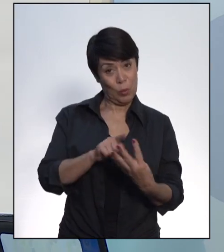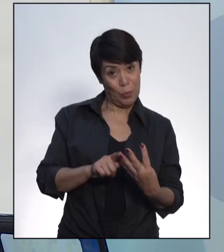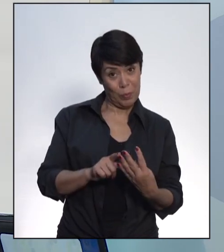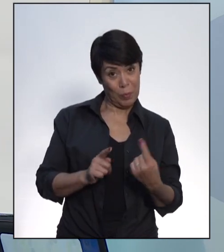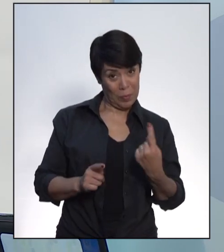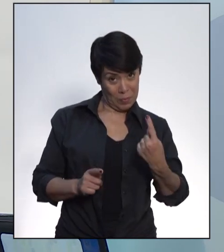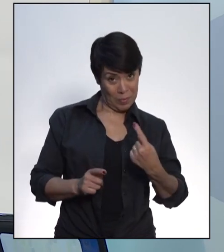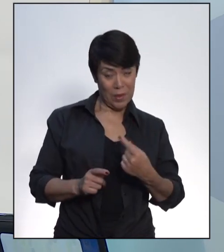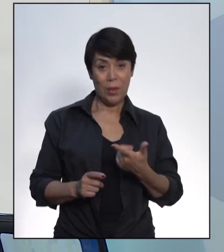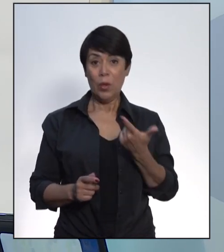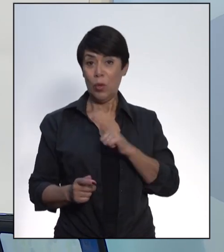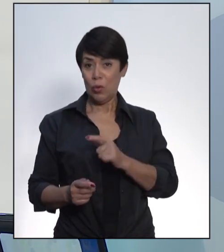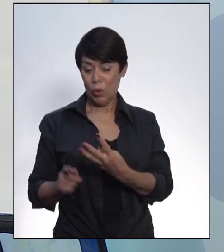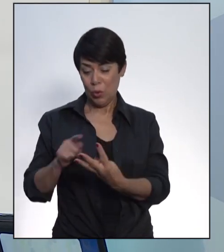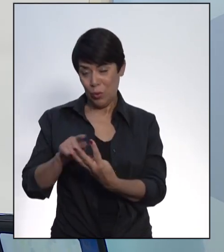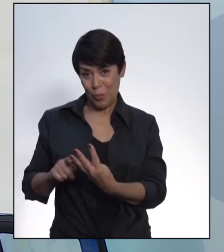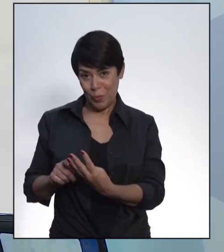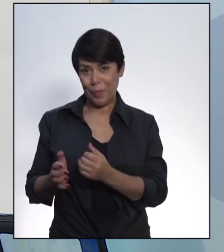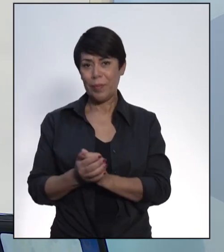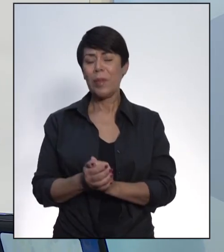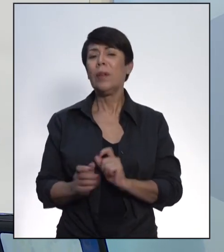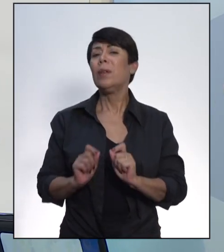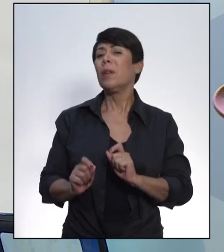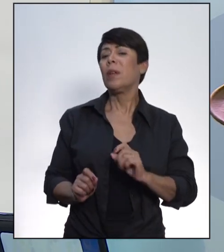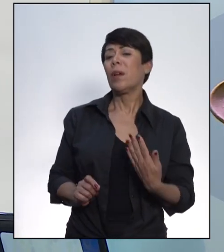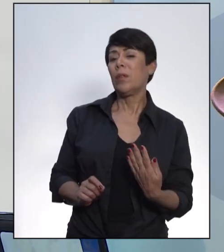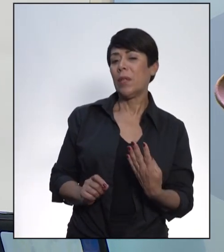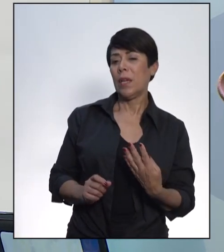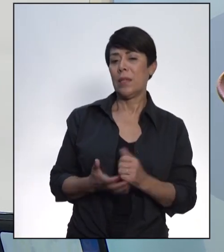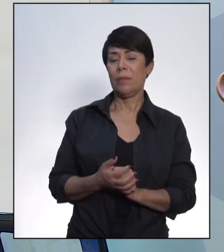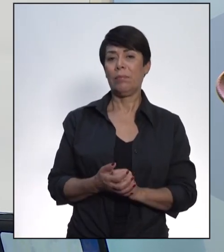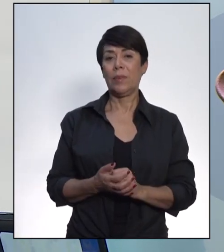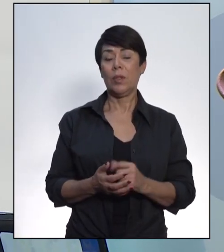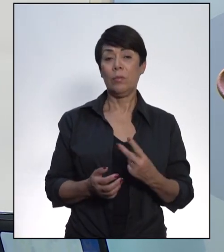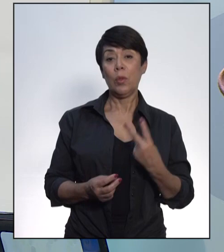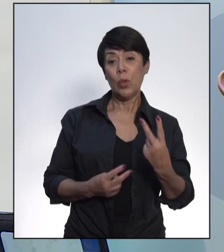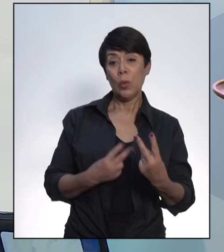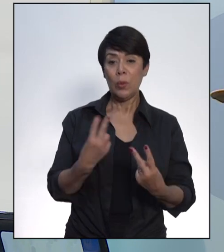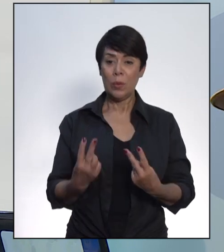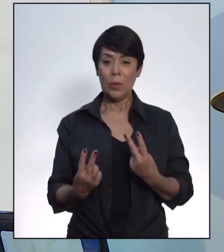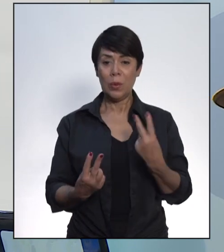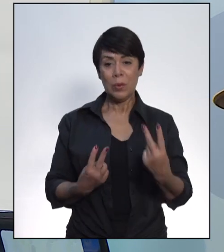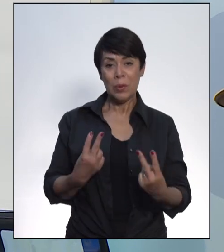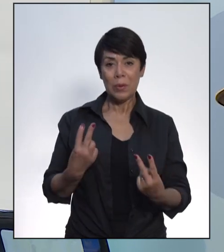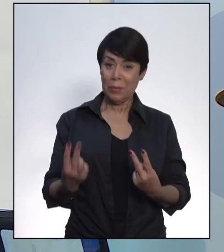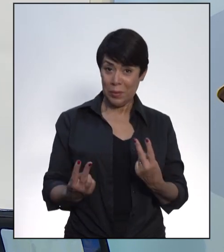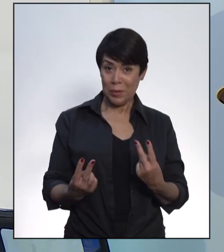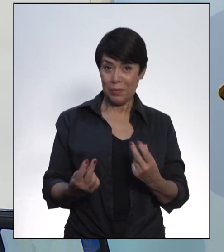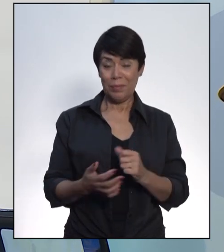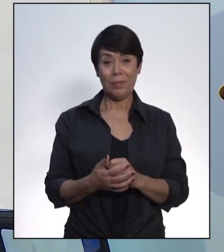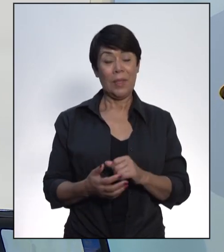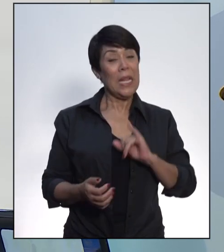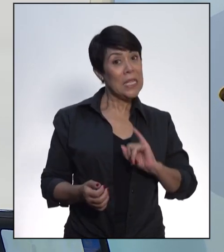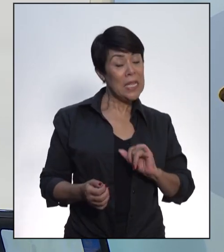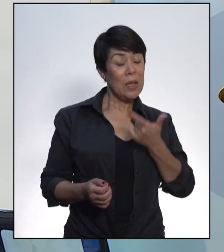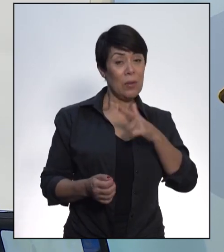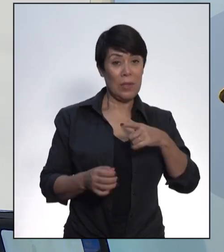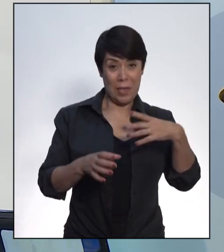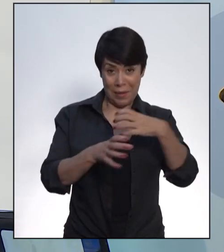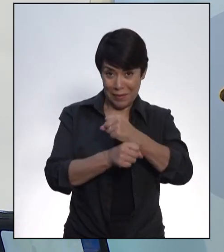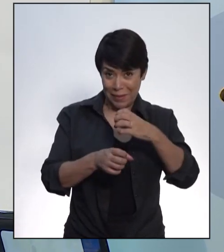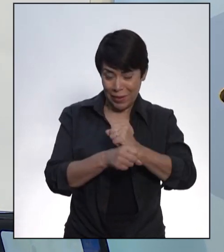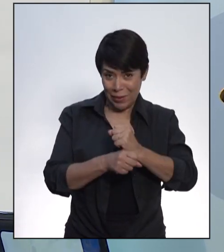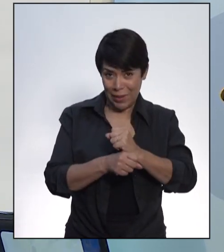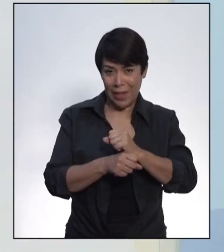são os próximos 4. O que está acontecendo? Eu estou indo de 2 em 2. Ou, se eu puder calcular, como eu passei